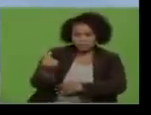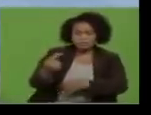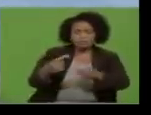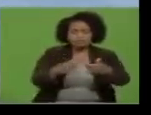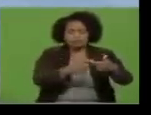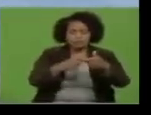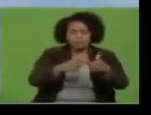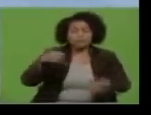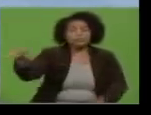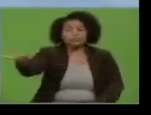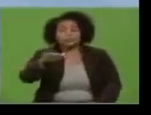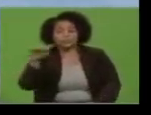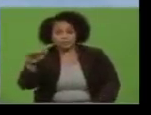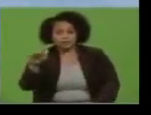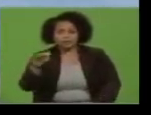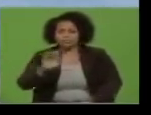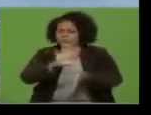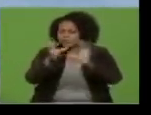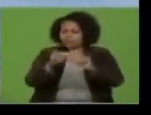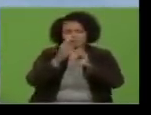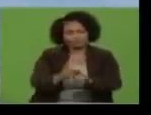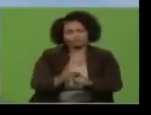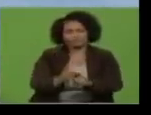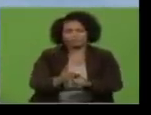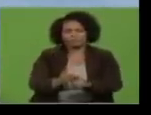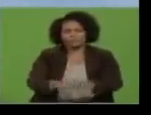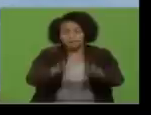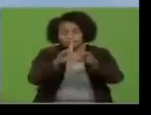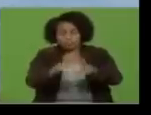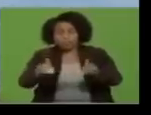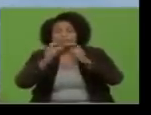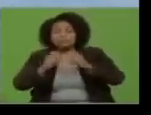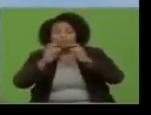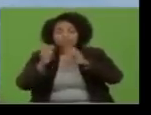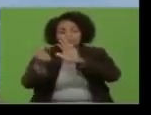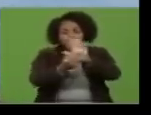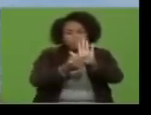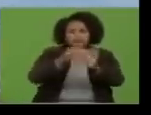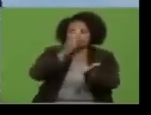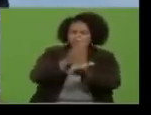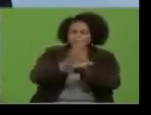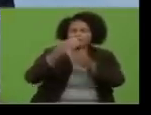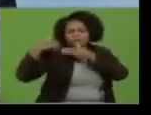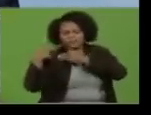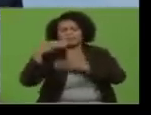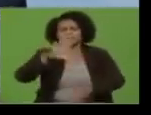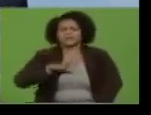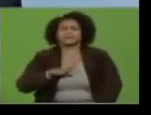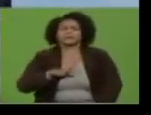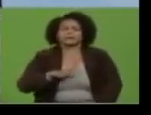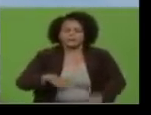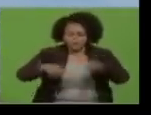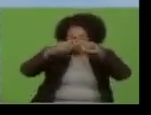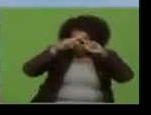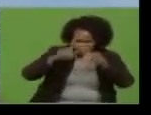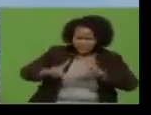Os moçambicanos já tiveram a oportunidade de provar que são responsáveis e que dispensam a intervenção da polícia para o